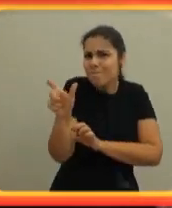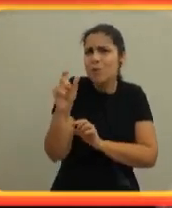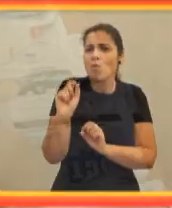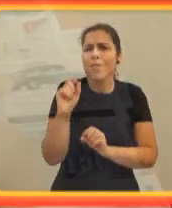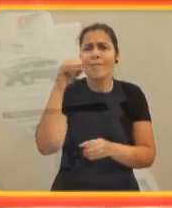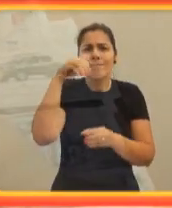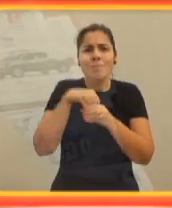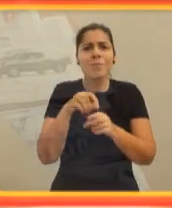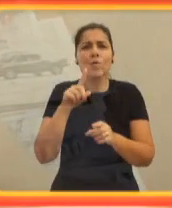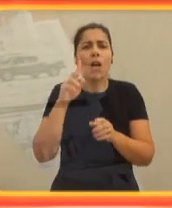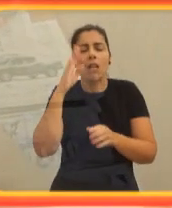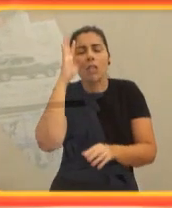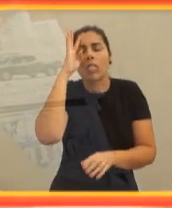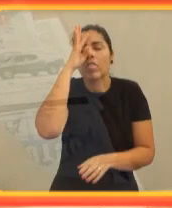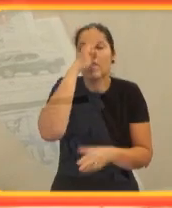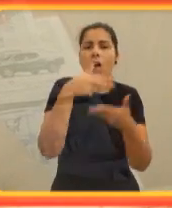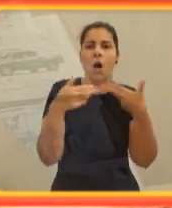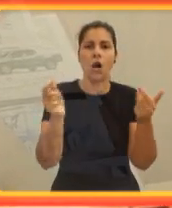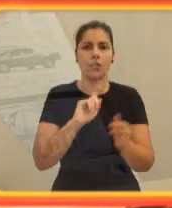redor.